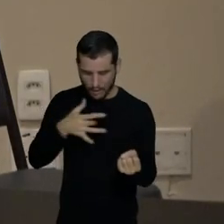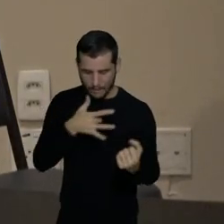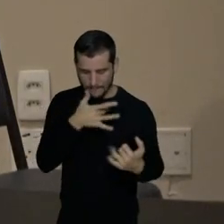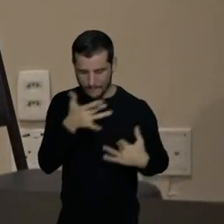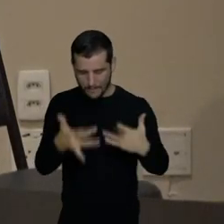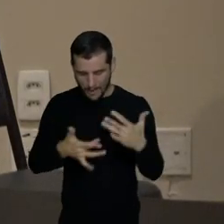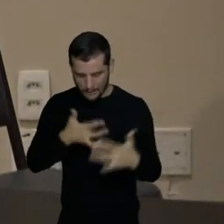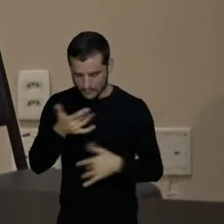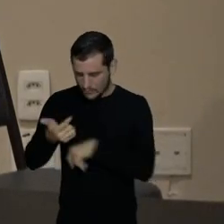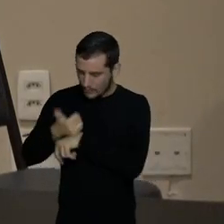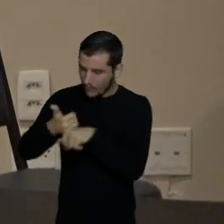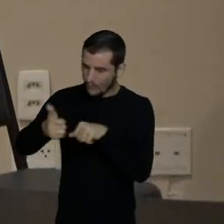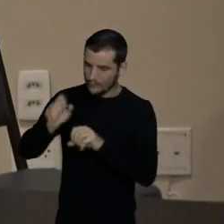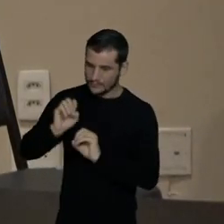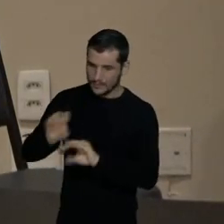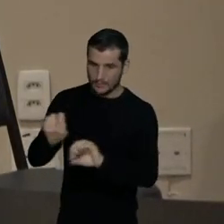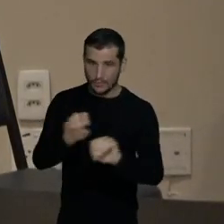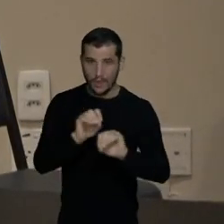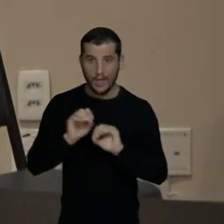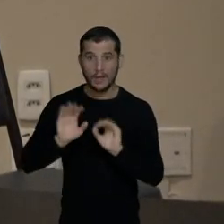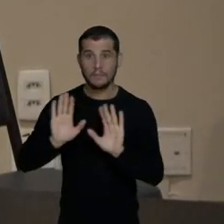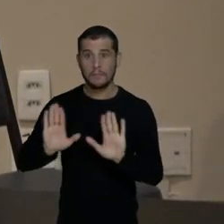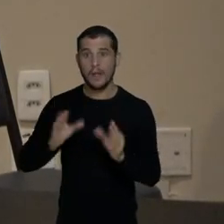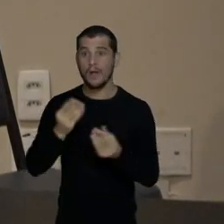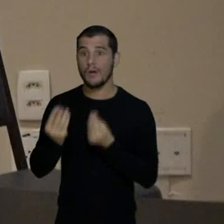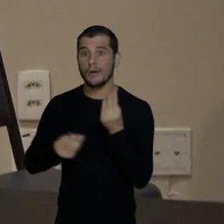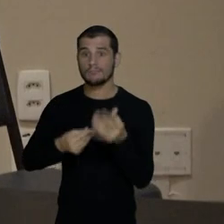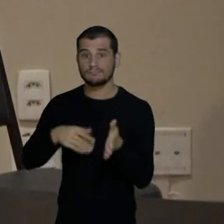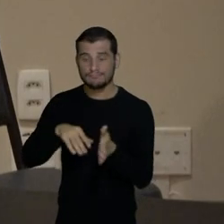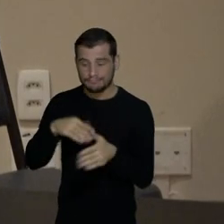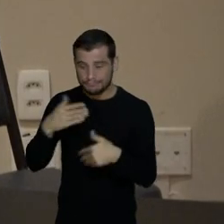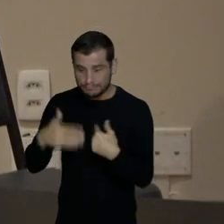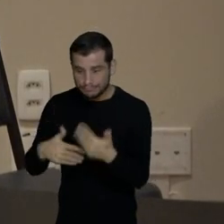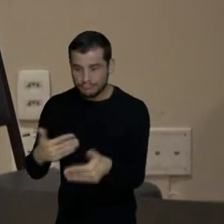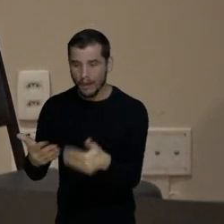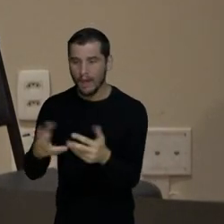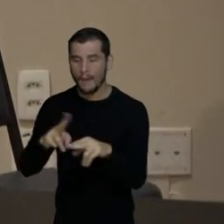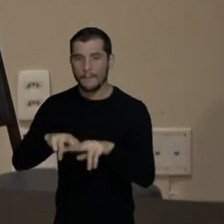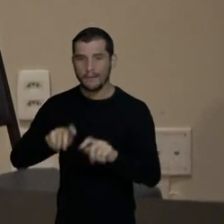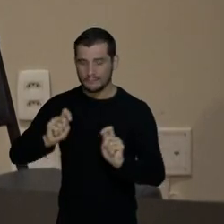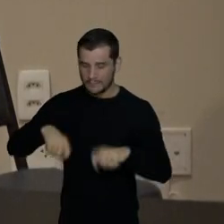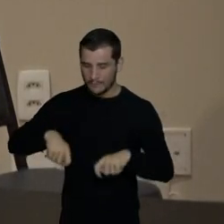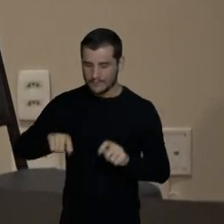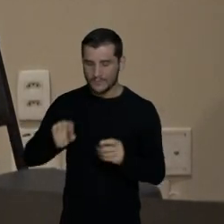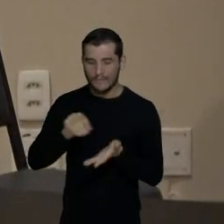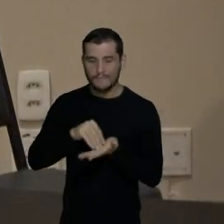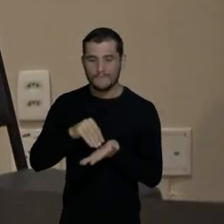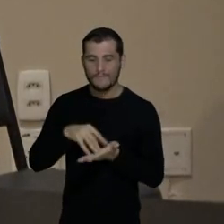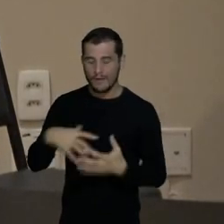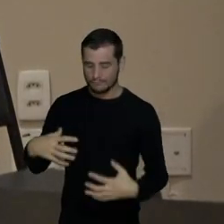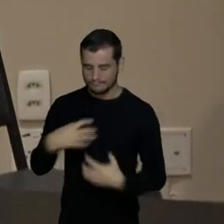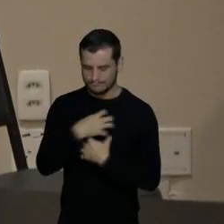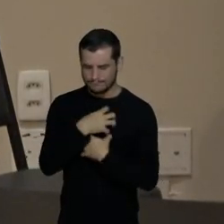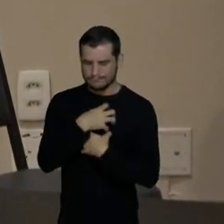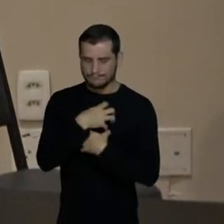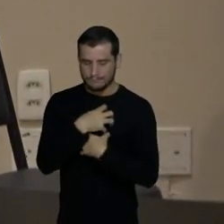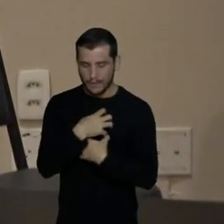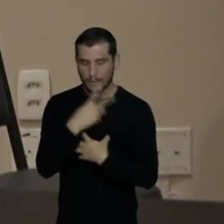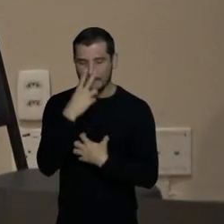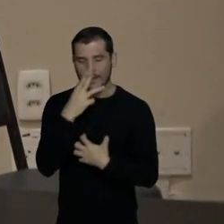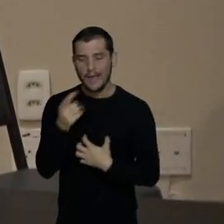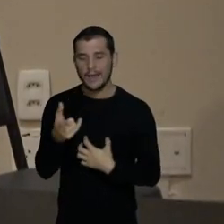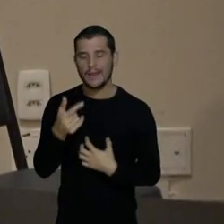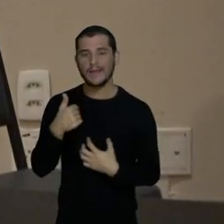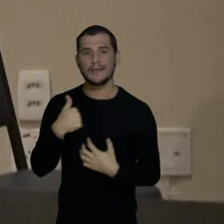profissional não tinha condições e além das minhas capacidades eu me sentia com a